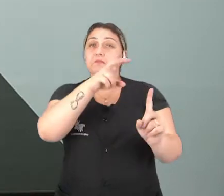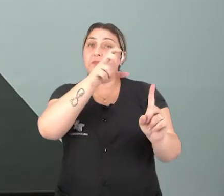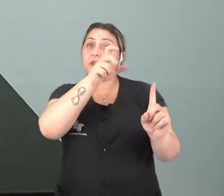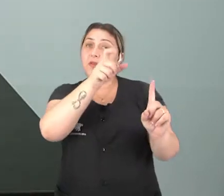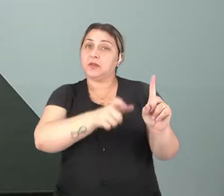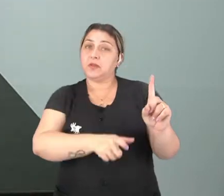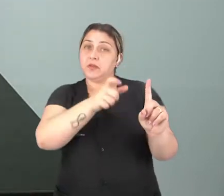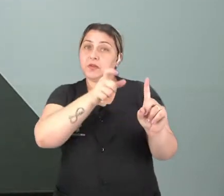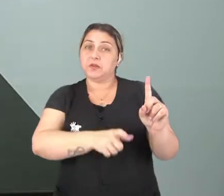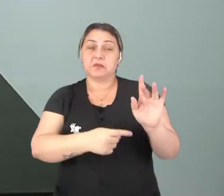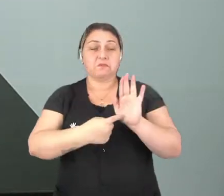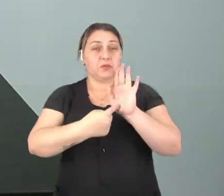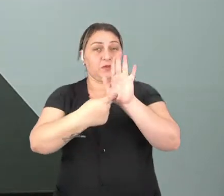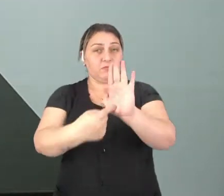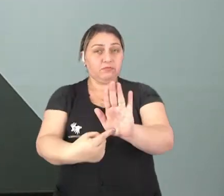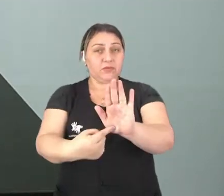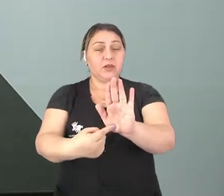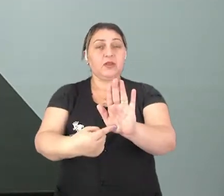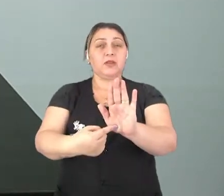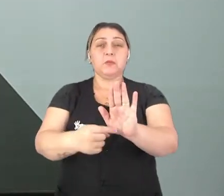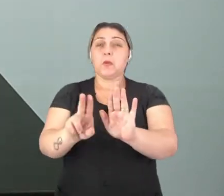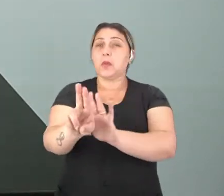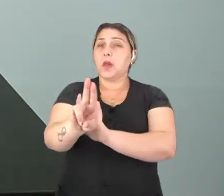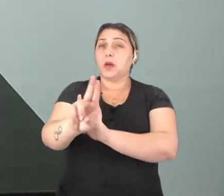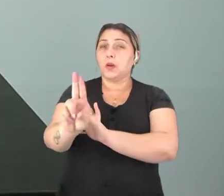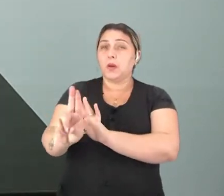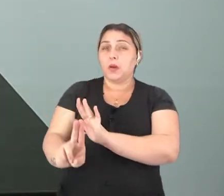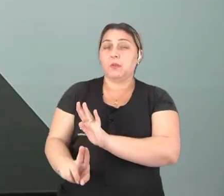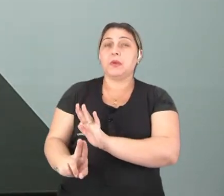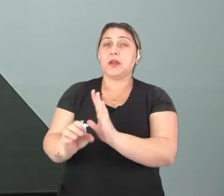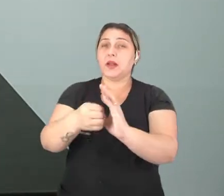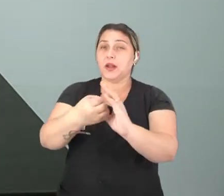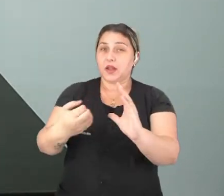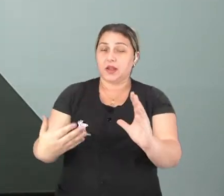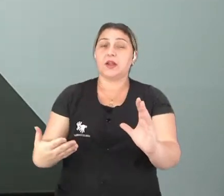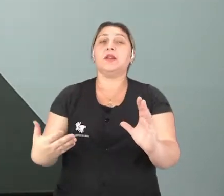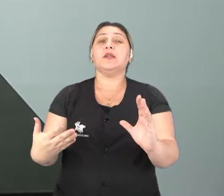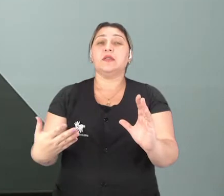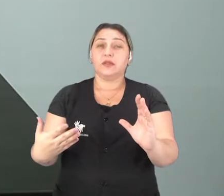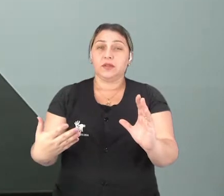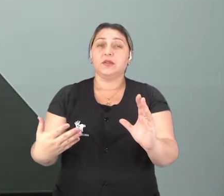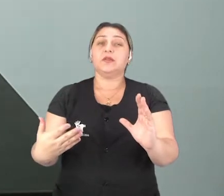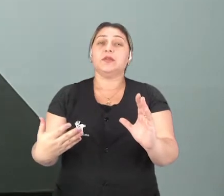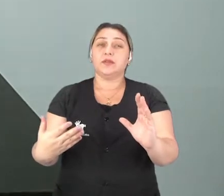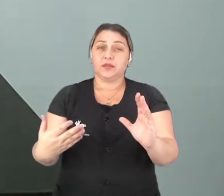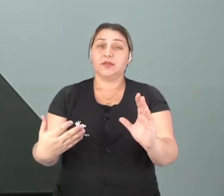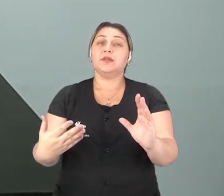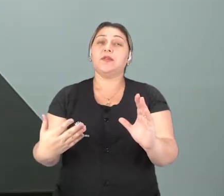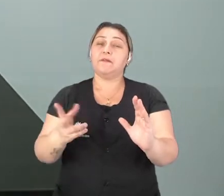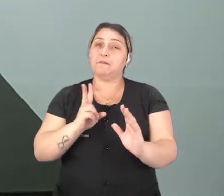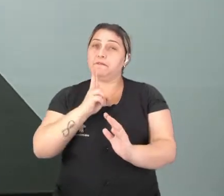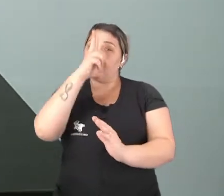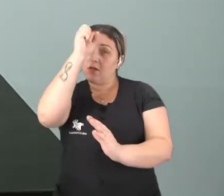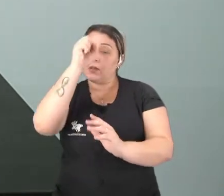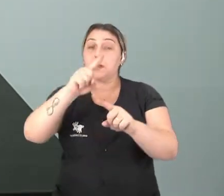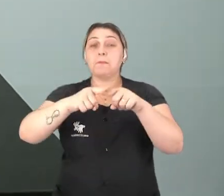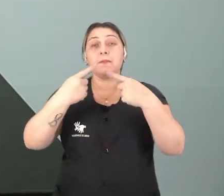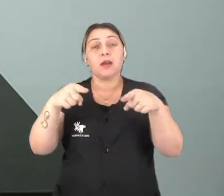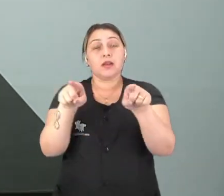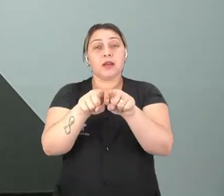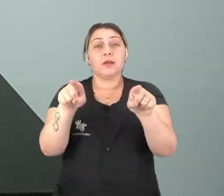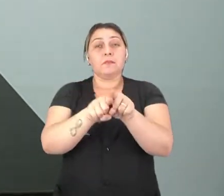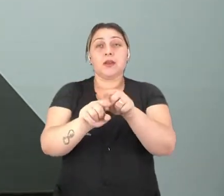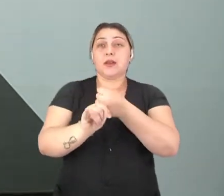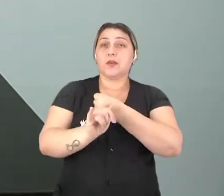são destacados, né? Por nomes, né? Pelas características muito marcantes dele, mas também pode